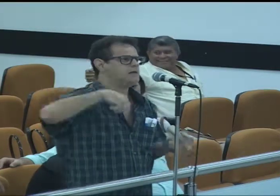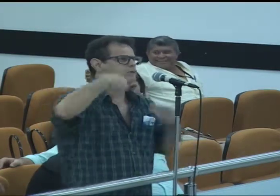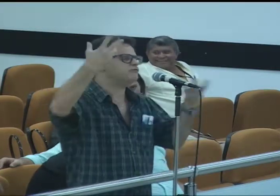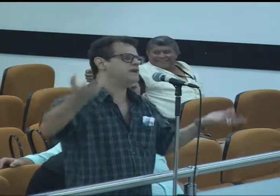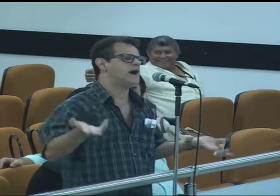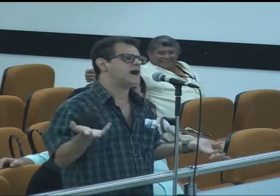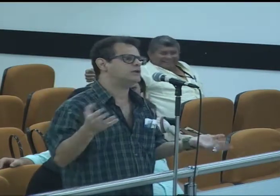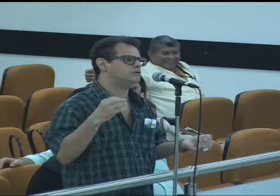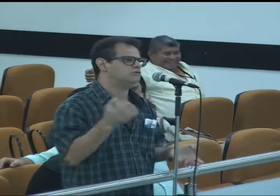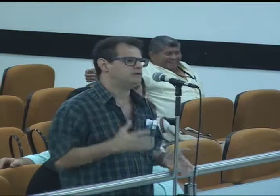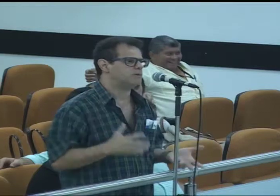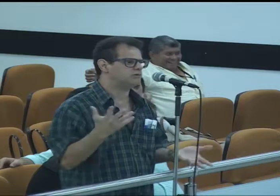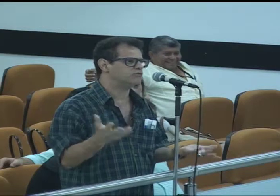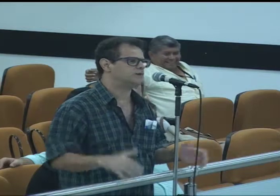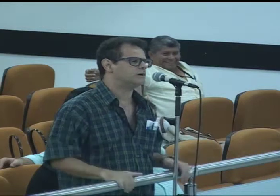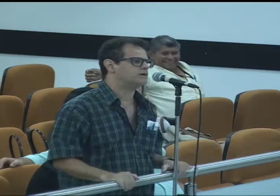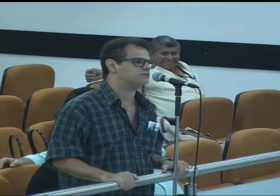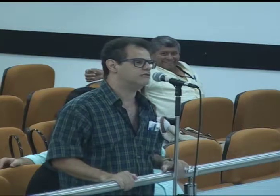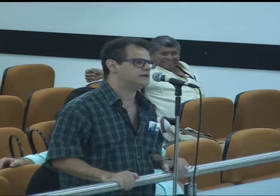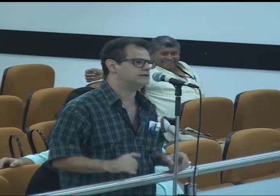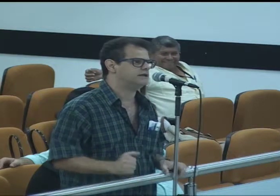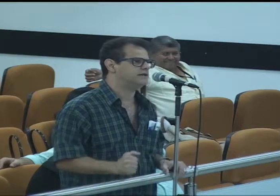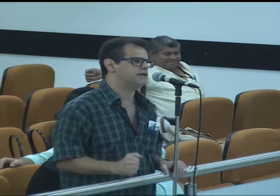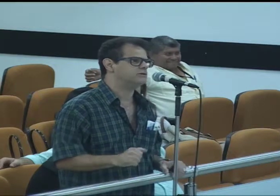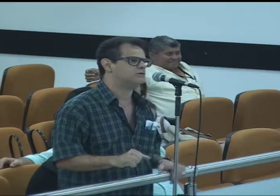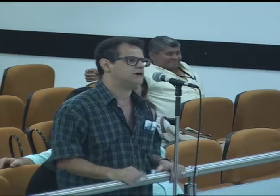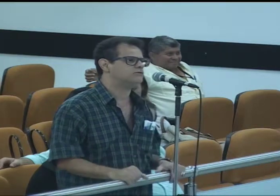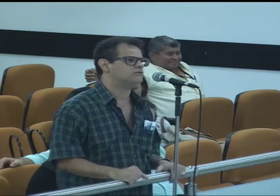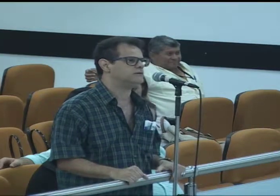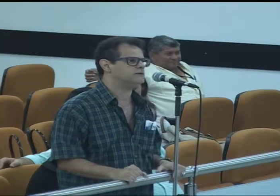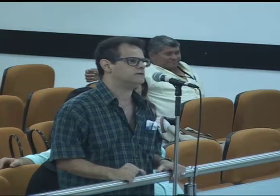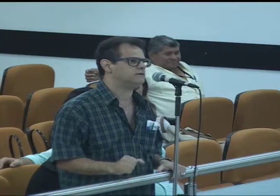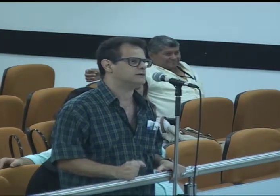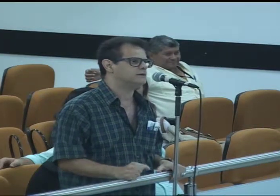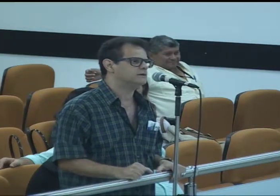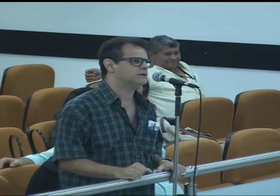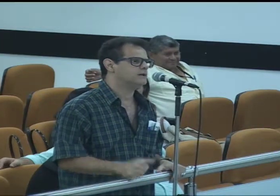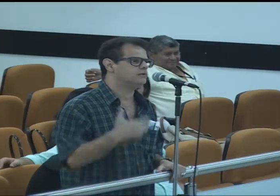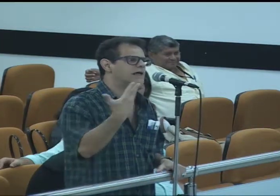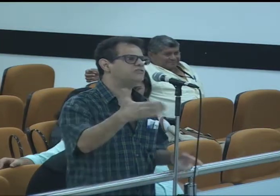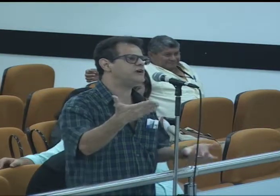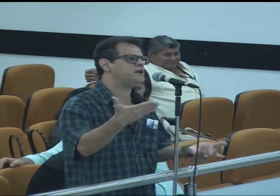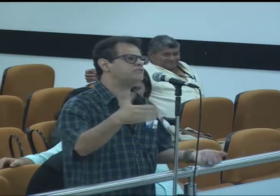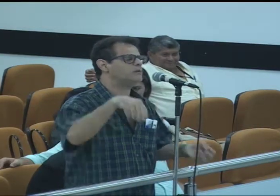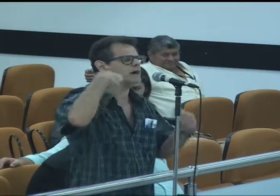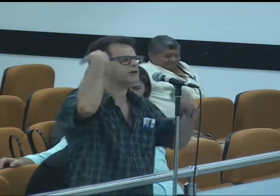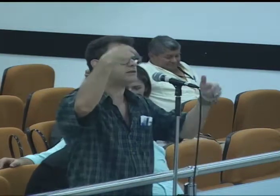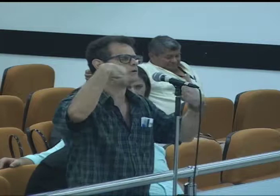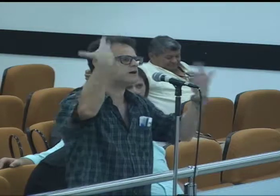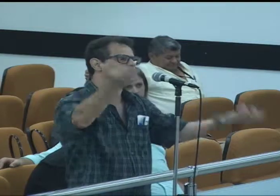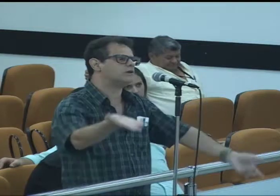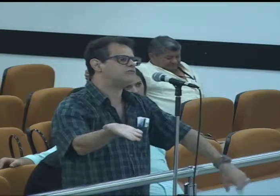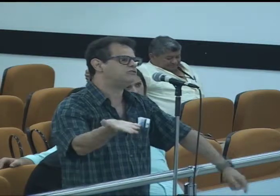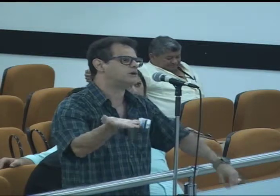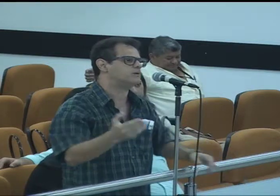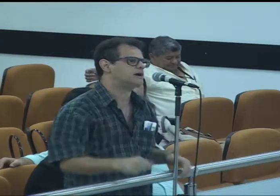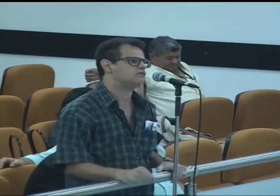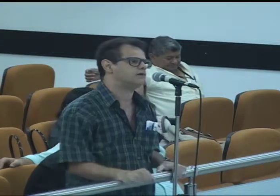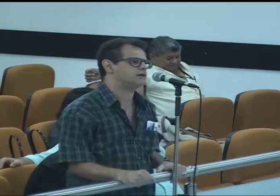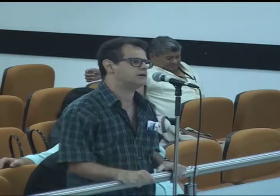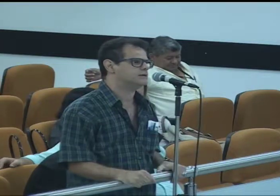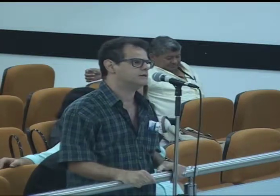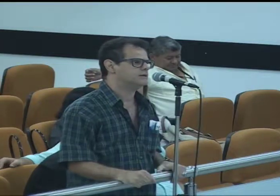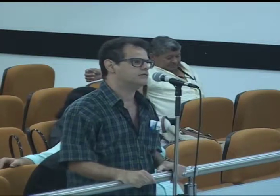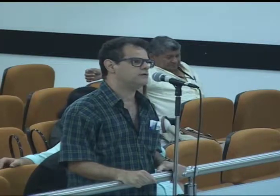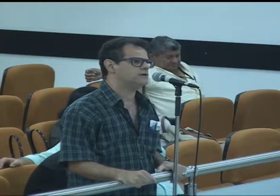né? No feriado, assim, para a pessoa, no caso, assim, ela teria direito, no caso, assim? No caso, então, no lazer, né? Isso aí entra no caso do lazer, né? No caso,